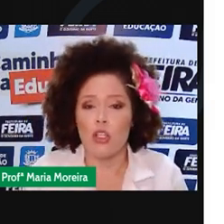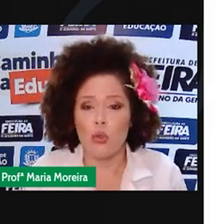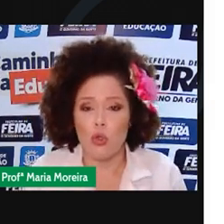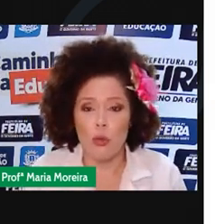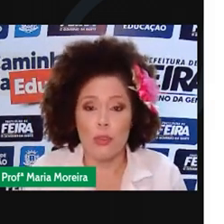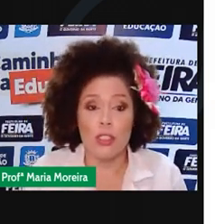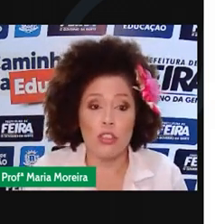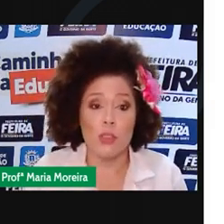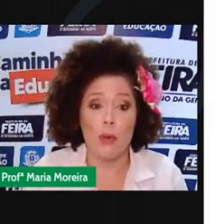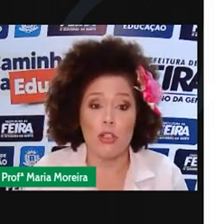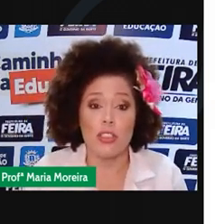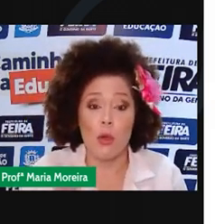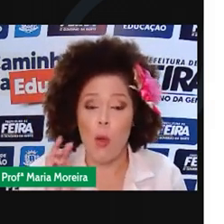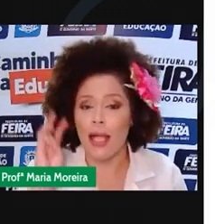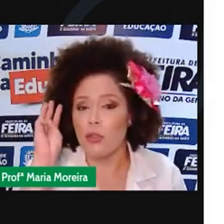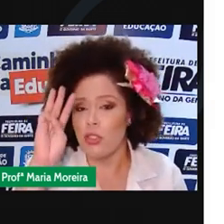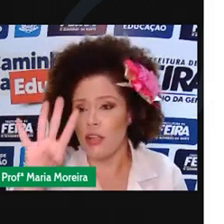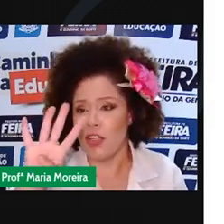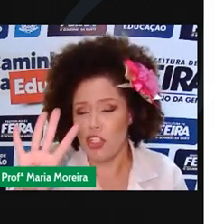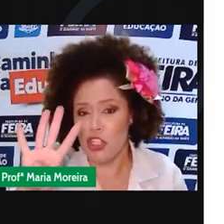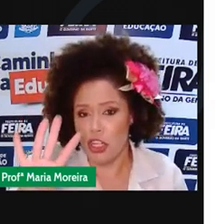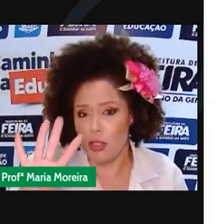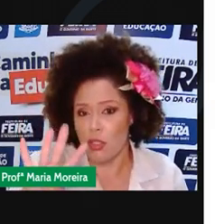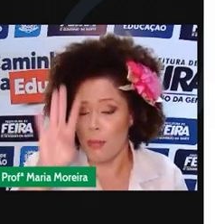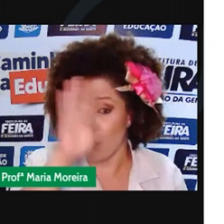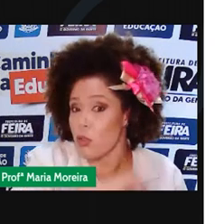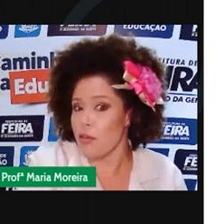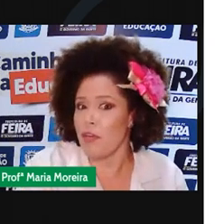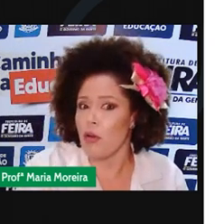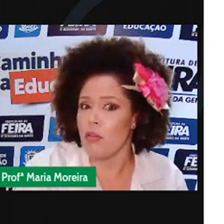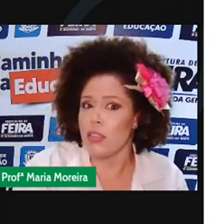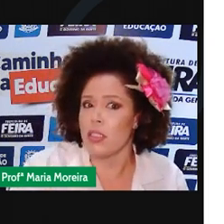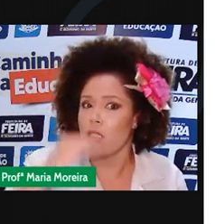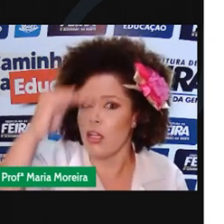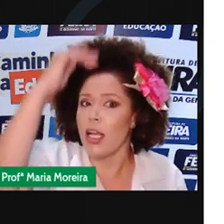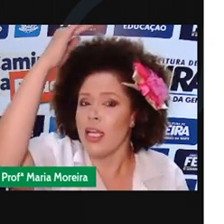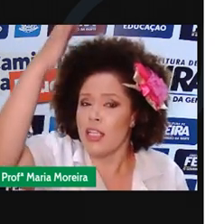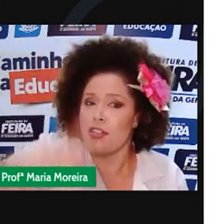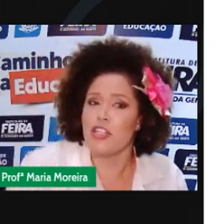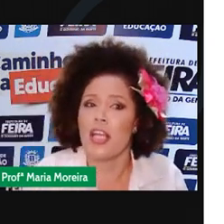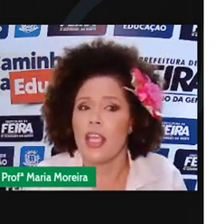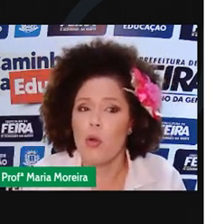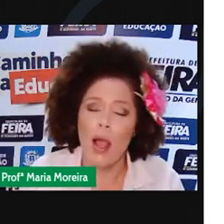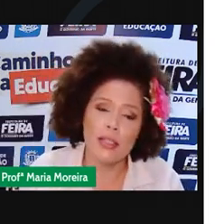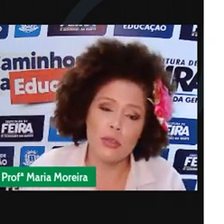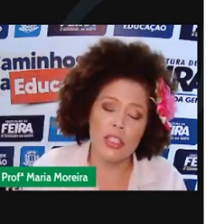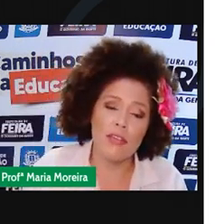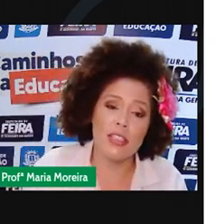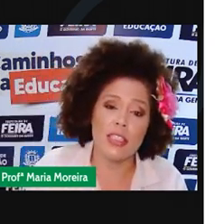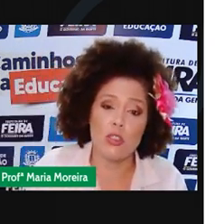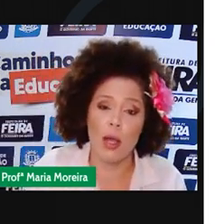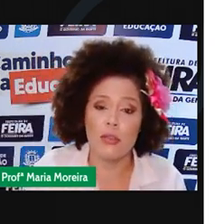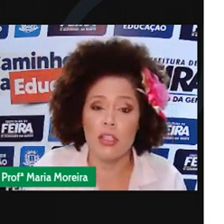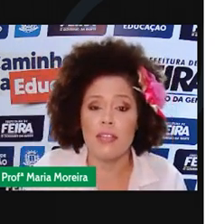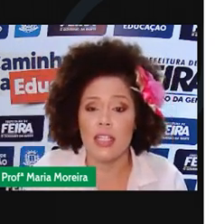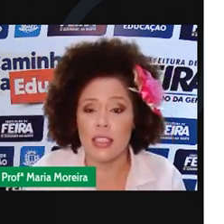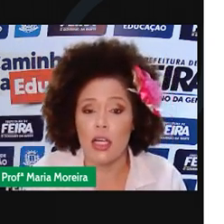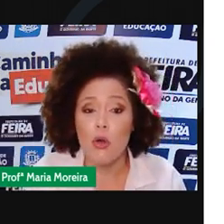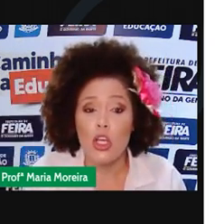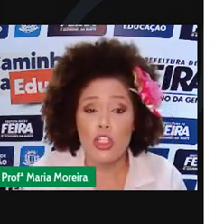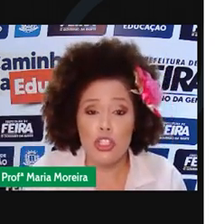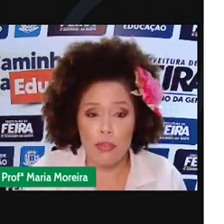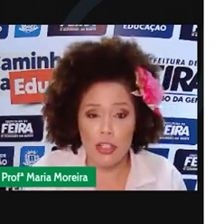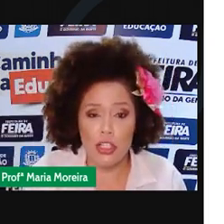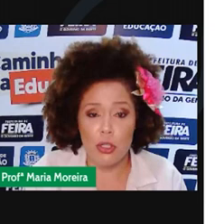esses oito grupos são dispostos em quatro níveis distintos apoio inclusive falou com vocês olha existe aqui quatro níveis esses